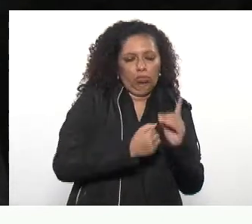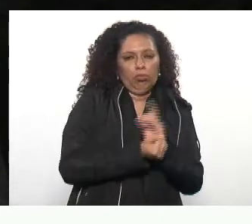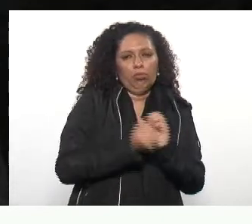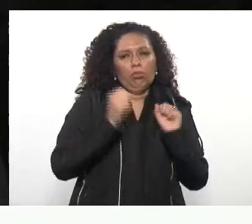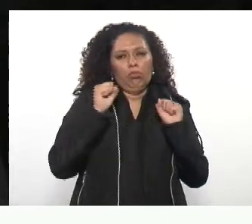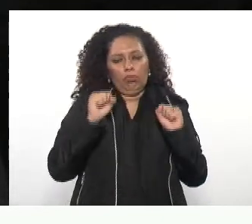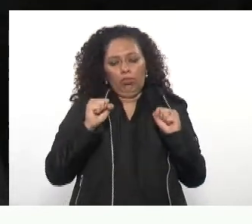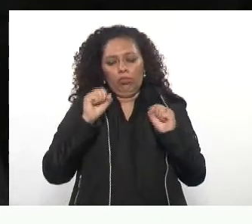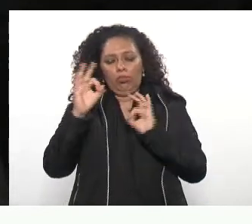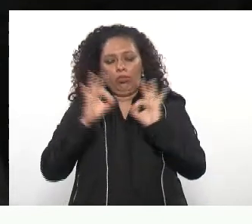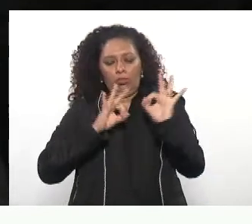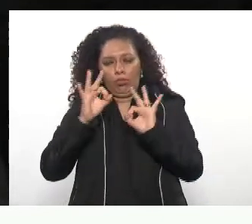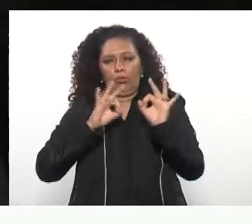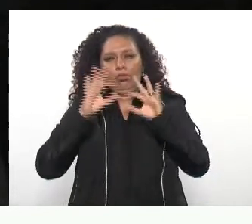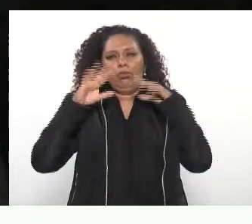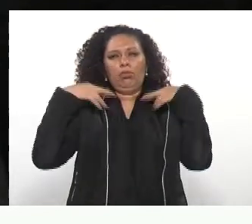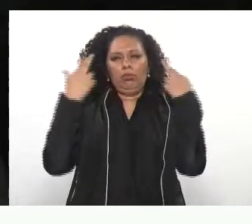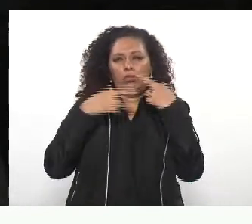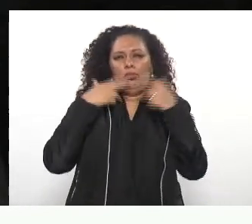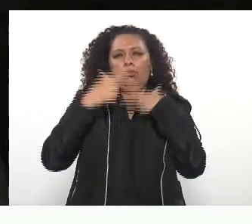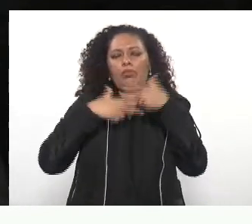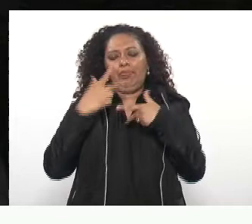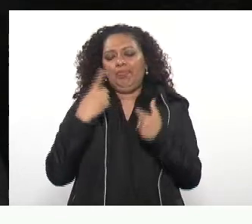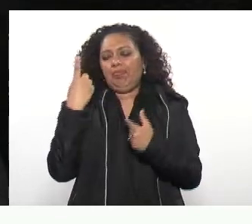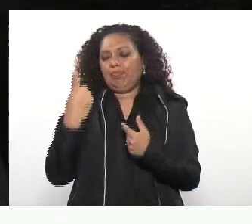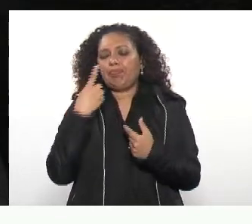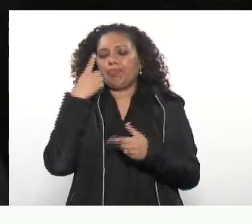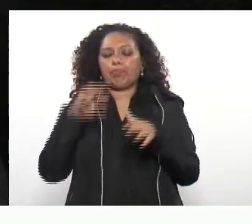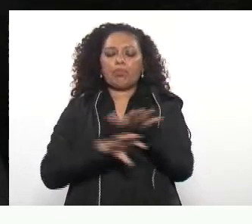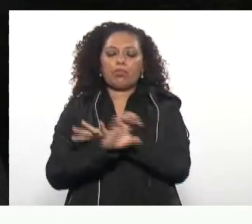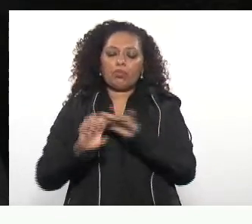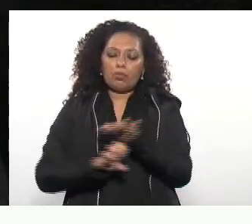ação popular, alegar que uma das empresas não está